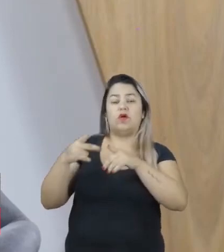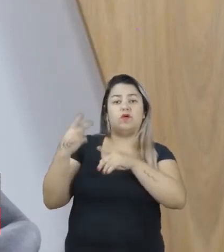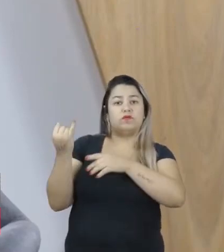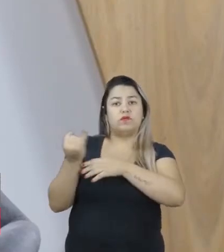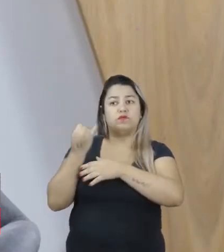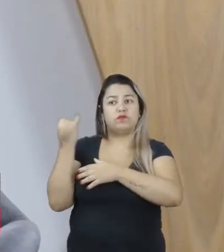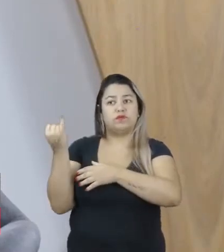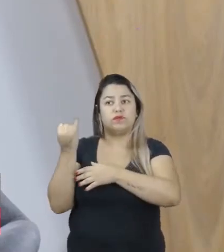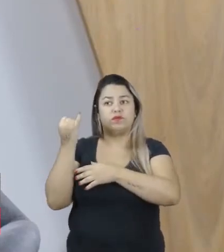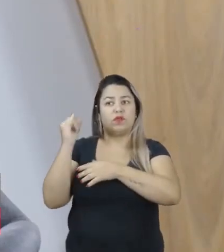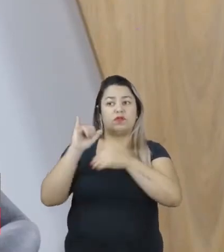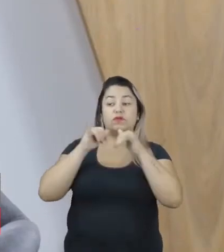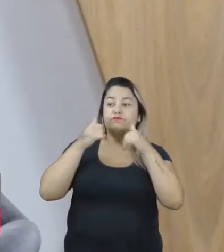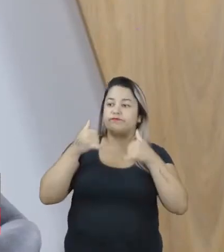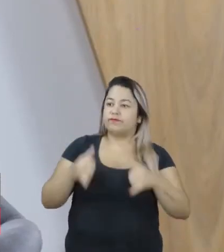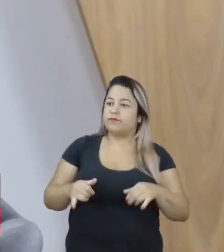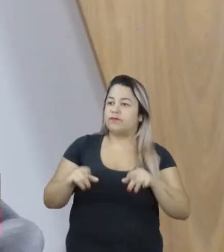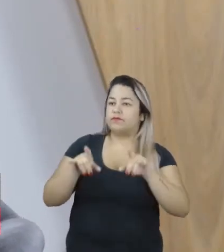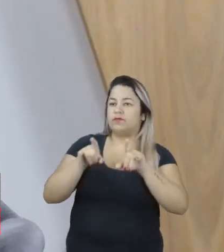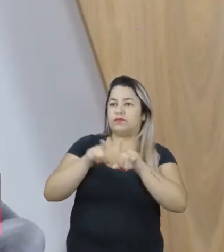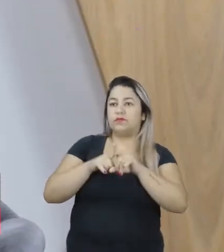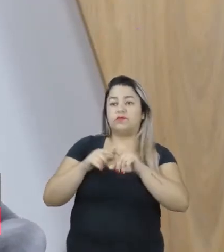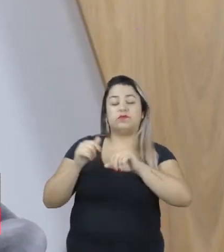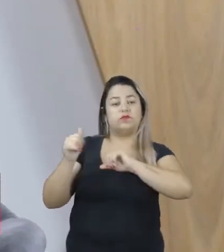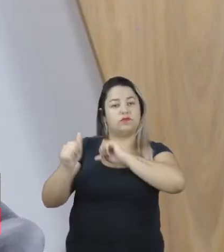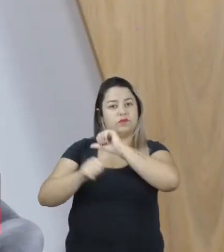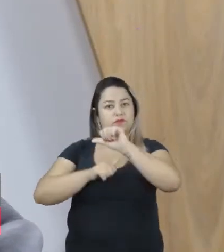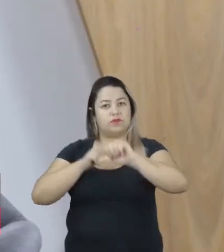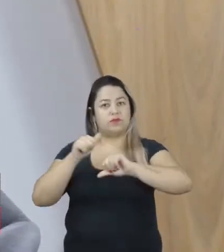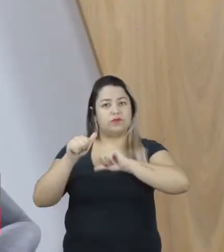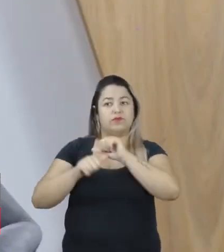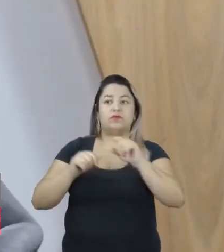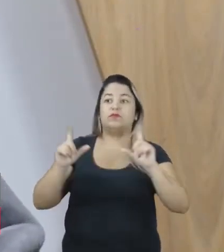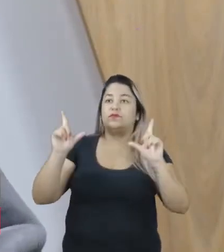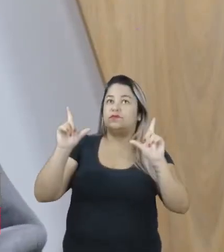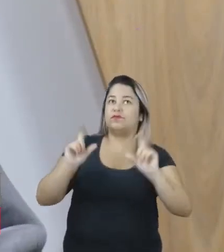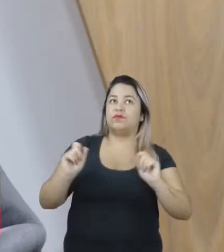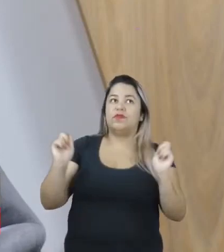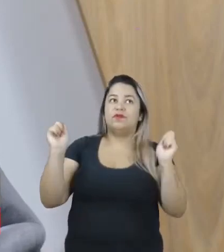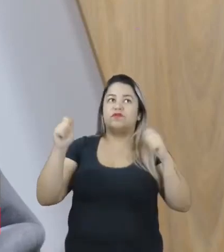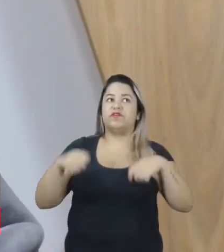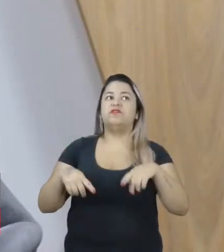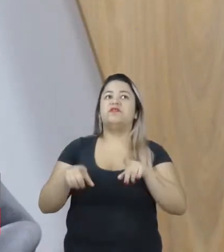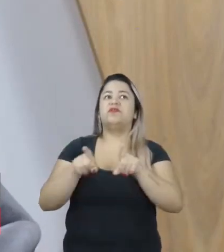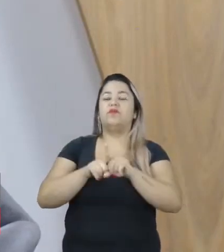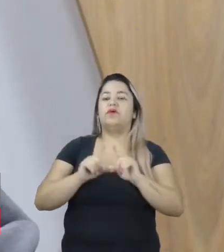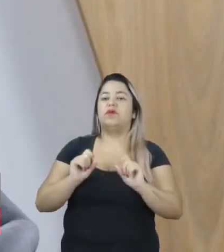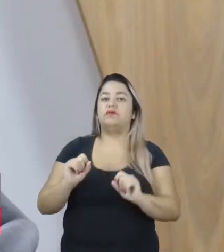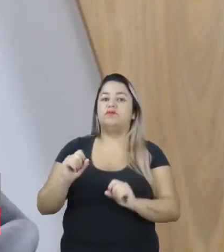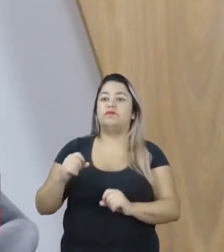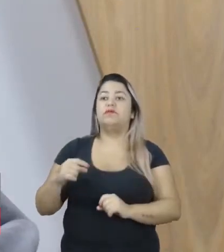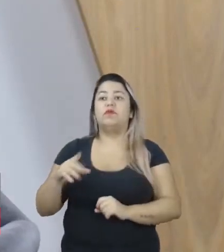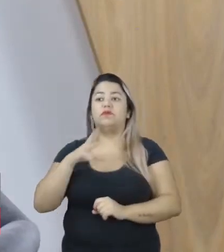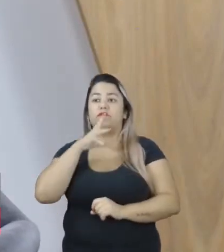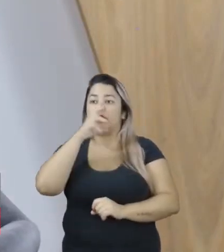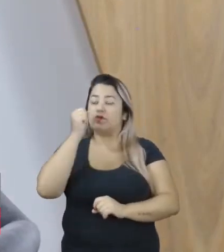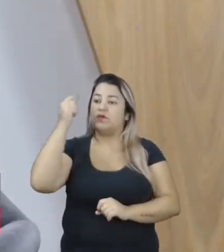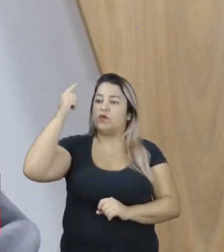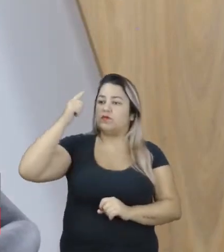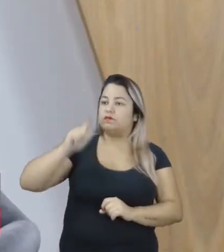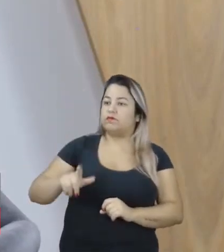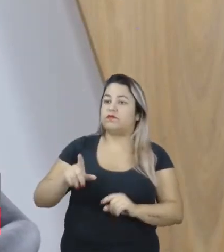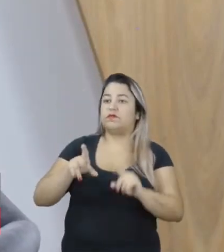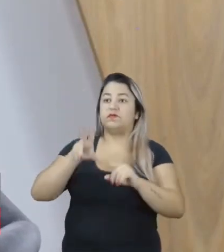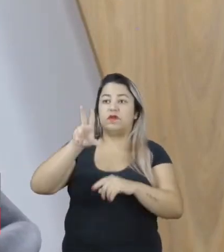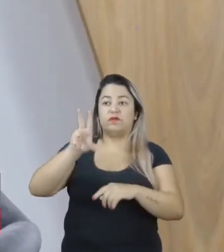de transição energética, procurando energias renováveis para a gente reduzir a nossa necessidade de matriz fóssil. Mas tem outras que elas não